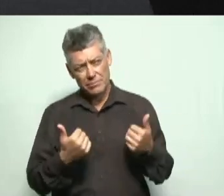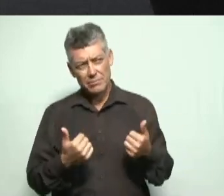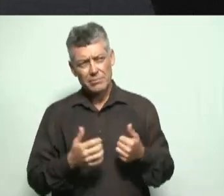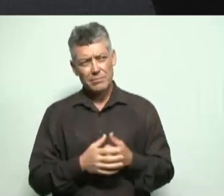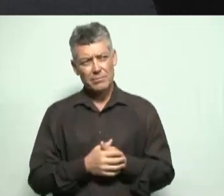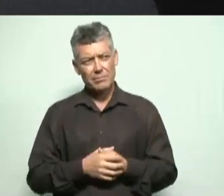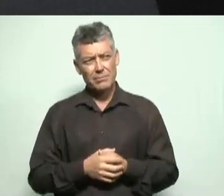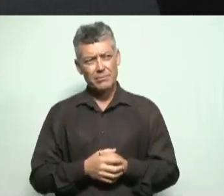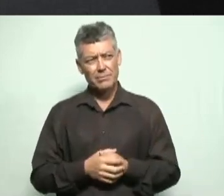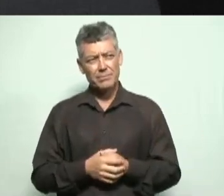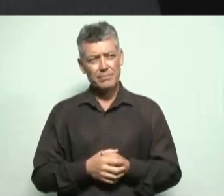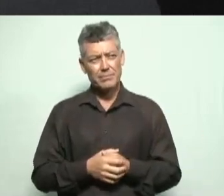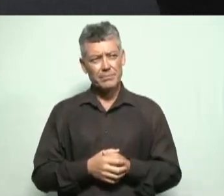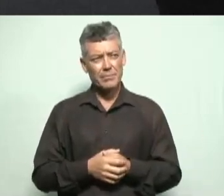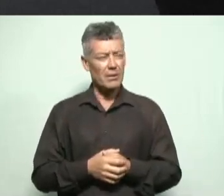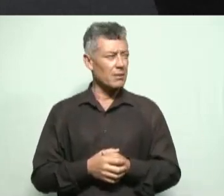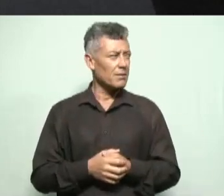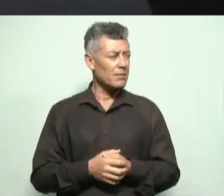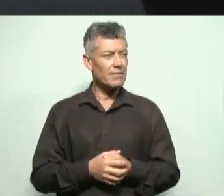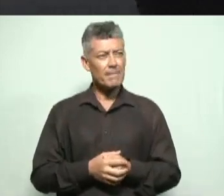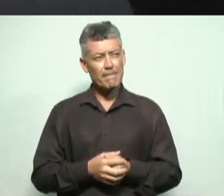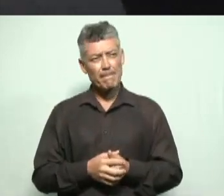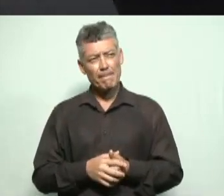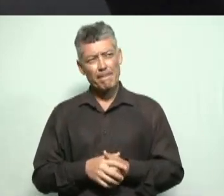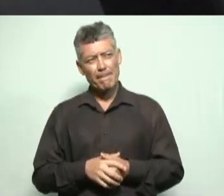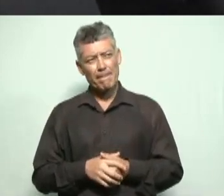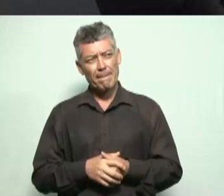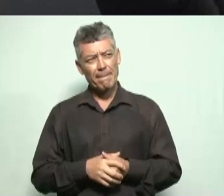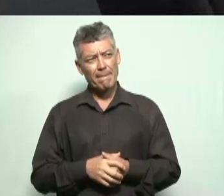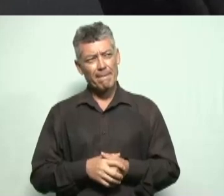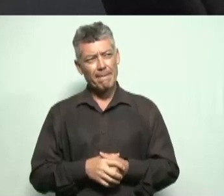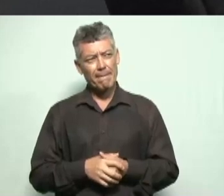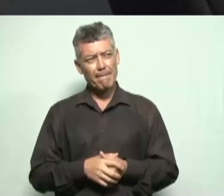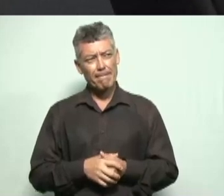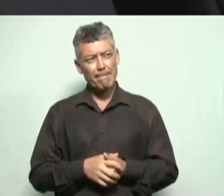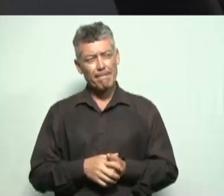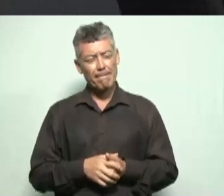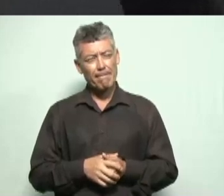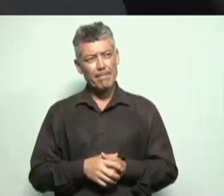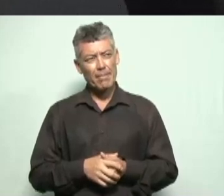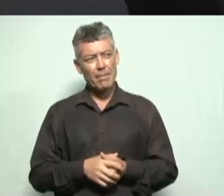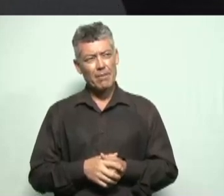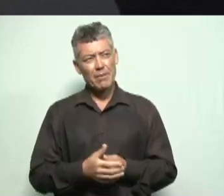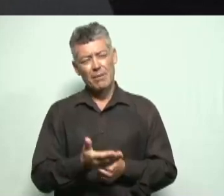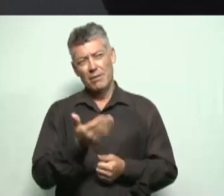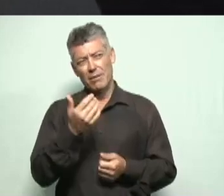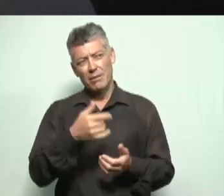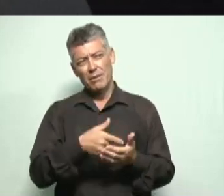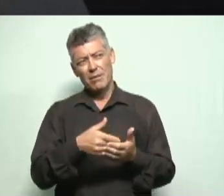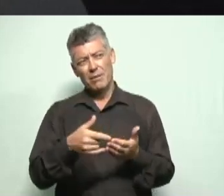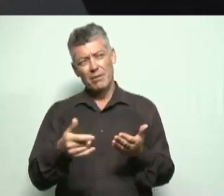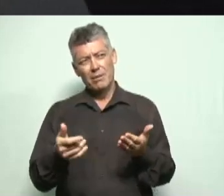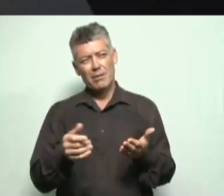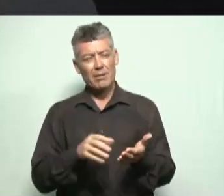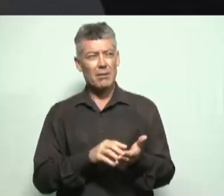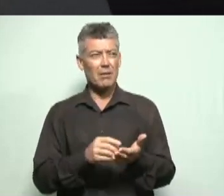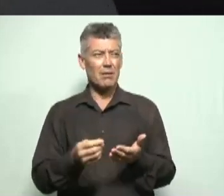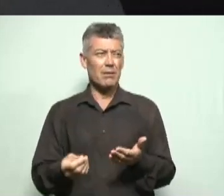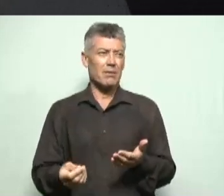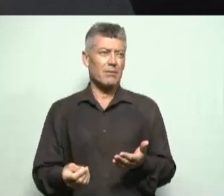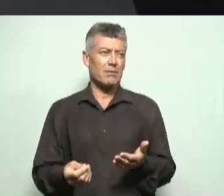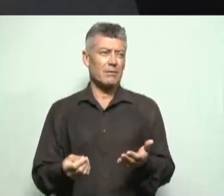Alô? Para que venha... Está ouvindo? Está ouvindo, sim. Para que ouvindo. Venham nessas faturas a mensagem de